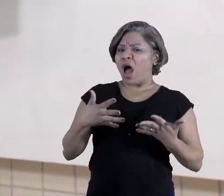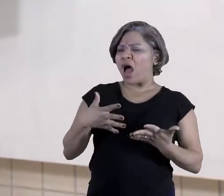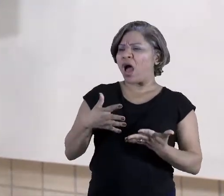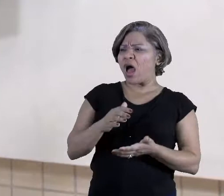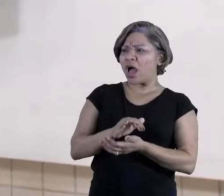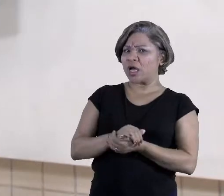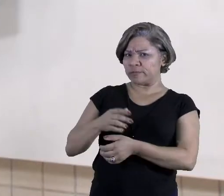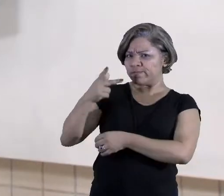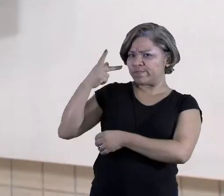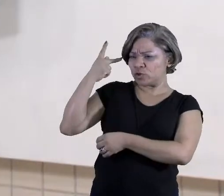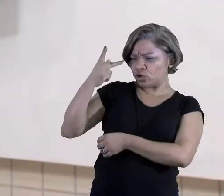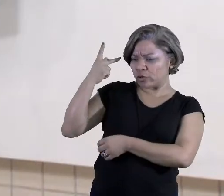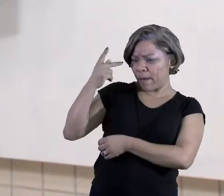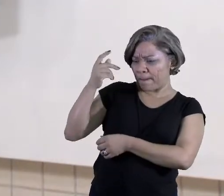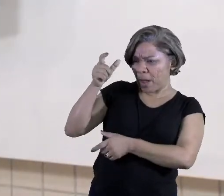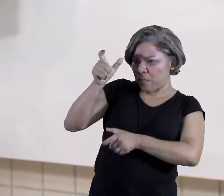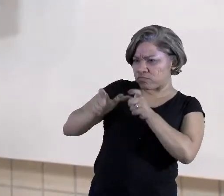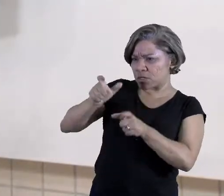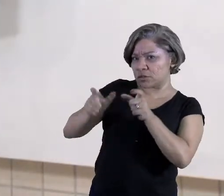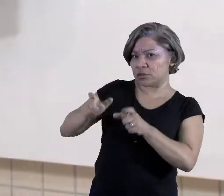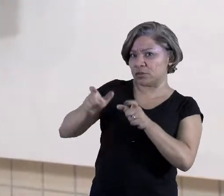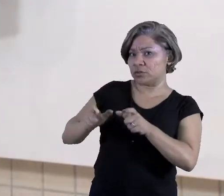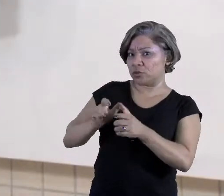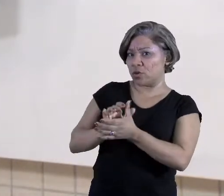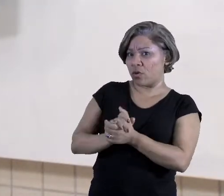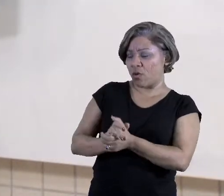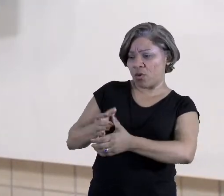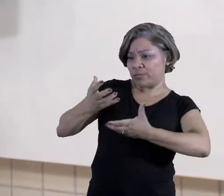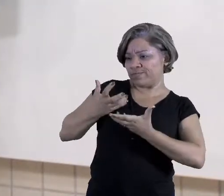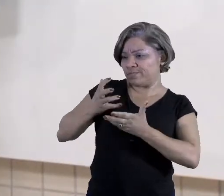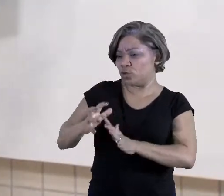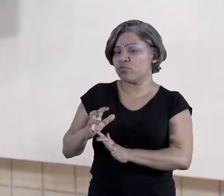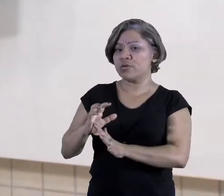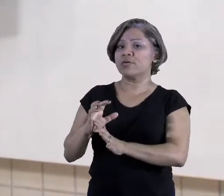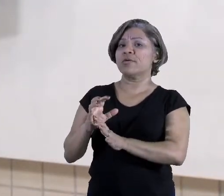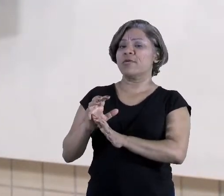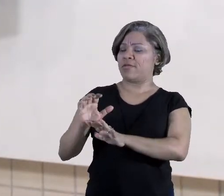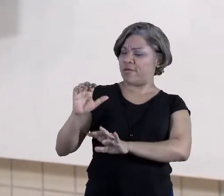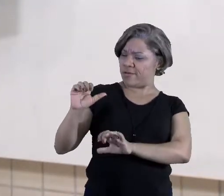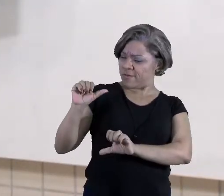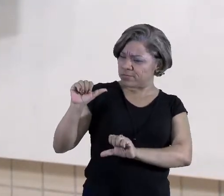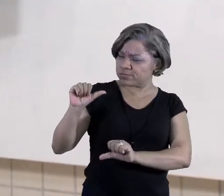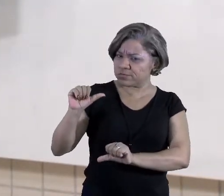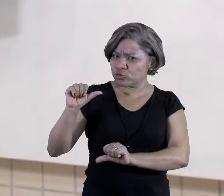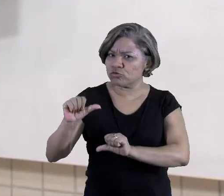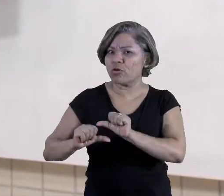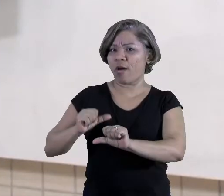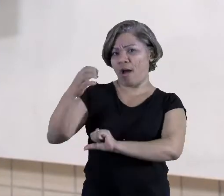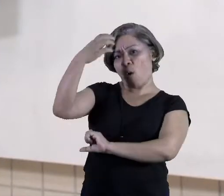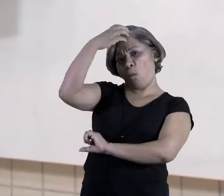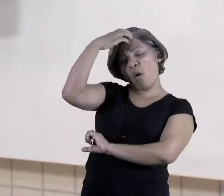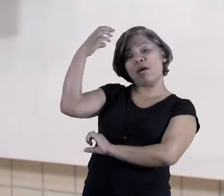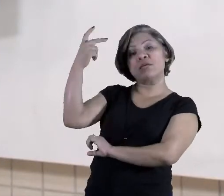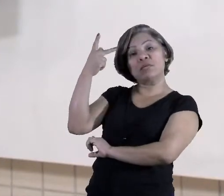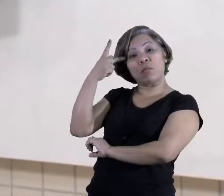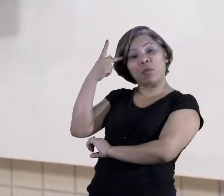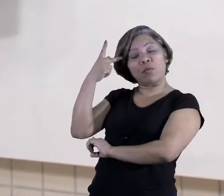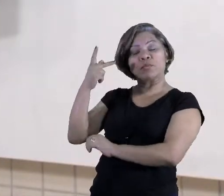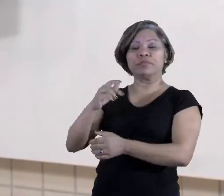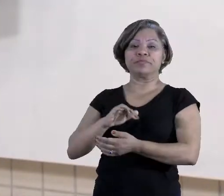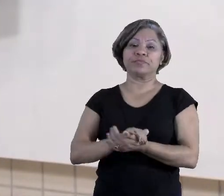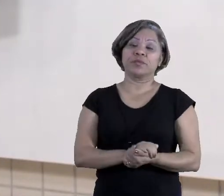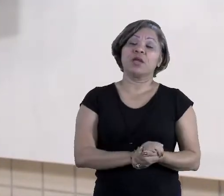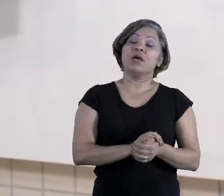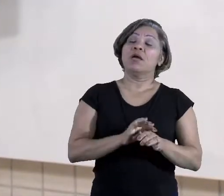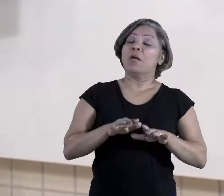tentaram aclamar, ou seja, tornar o Amador Bueno rei de São Paulo. Vocês acreditam? O que acontece?